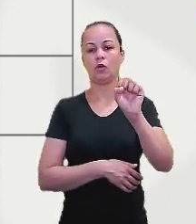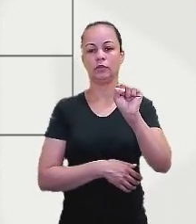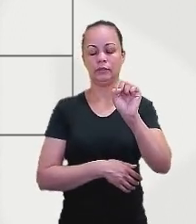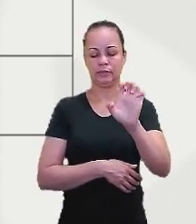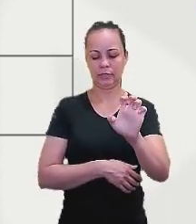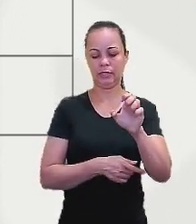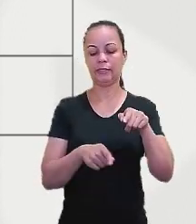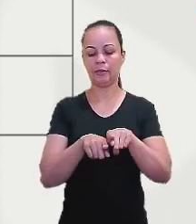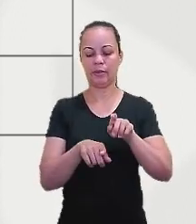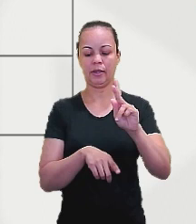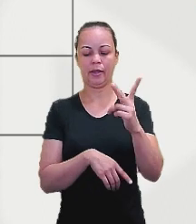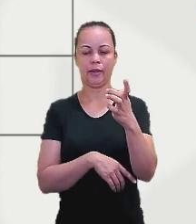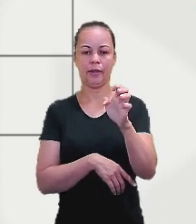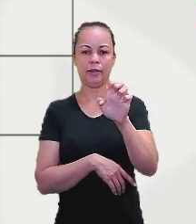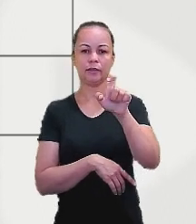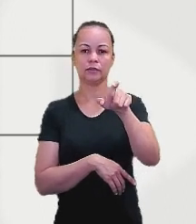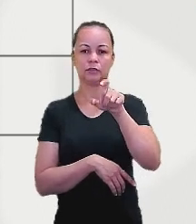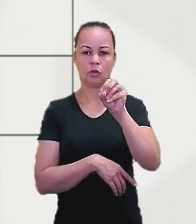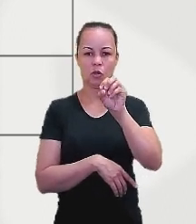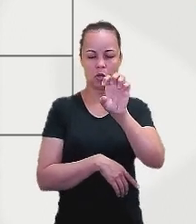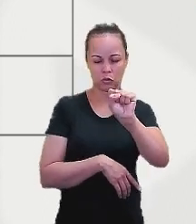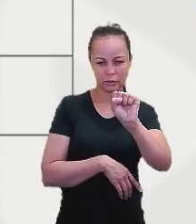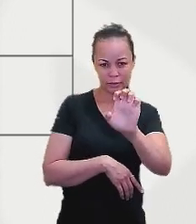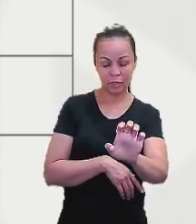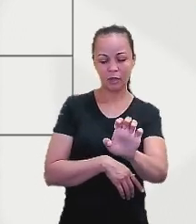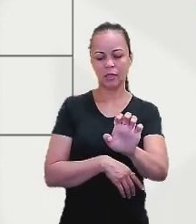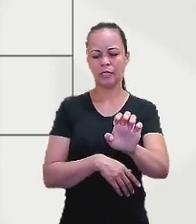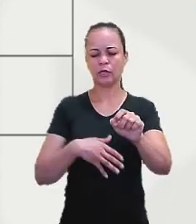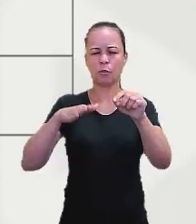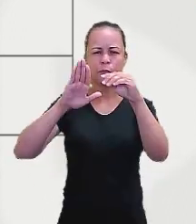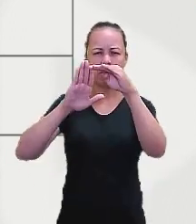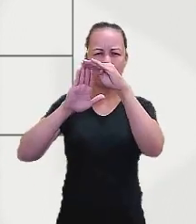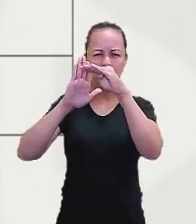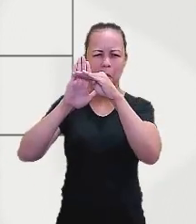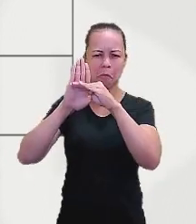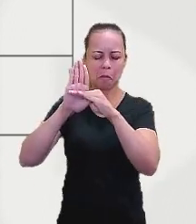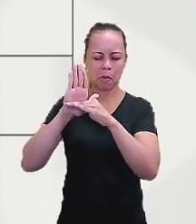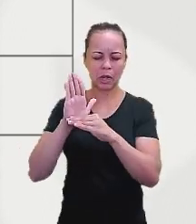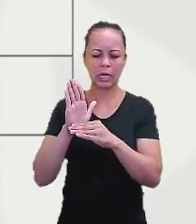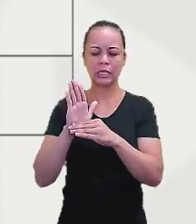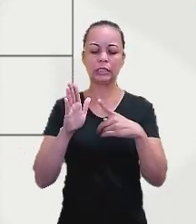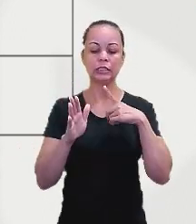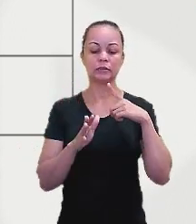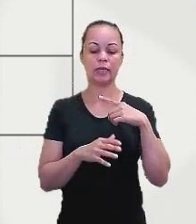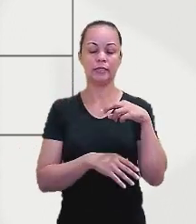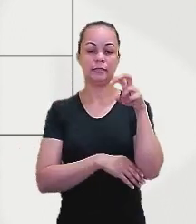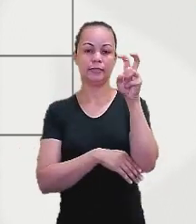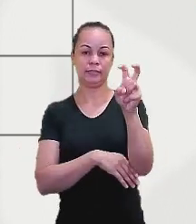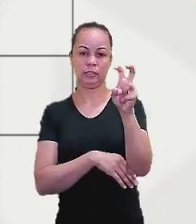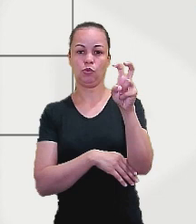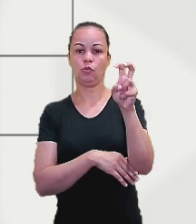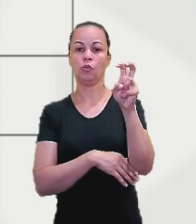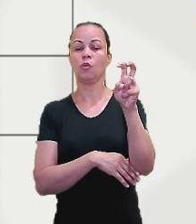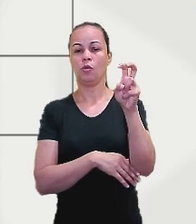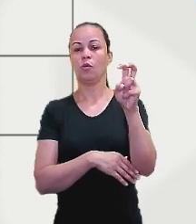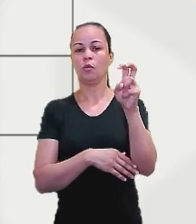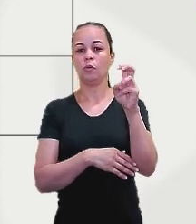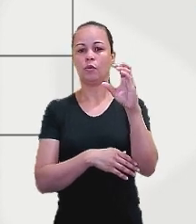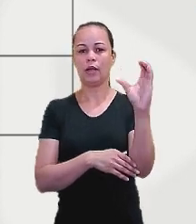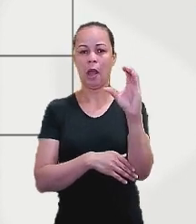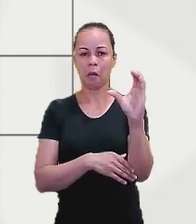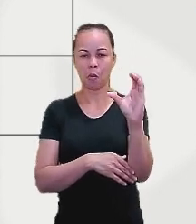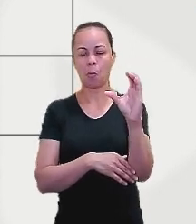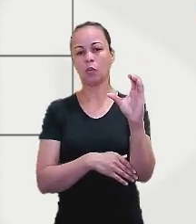hexoses, tá? Aquelas que vão ter assim, só para que vocês entendam, aquelas que são formadas por 5 carbonos ou aquelas que são formadas por